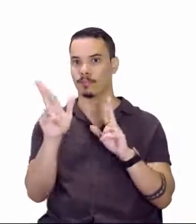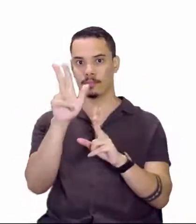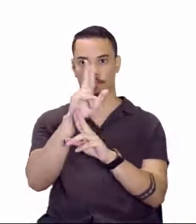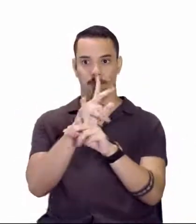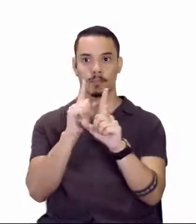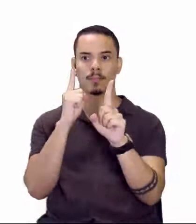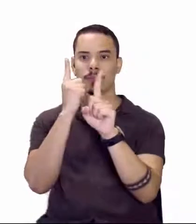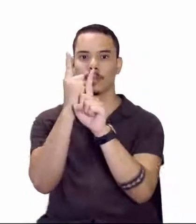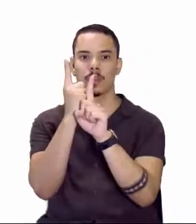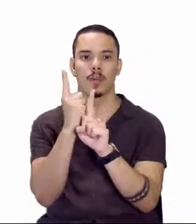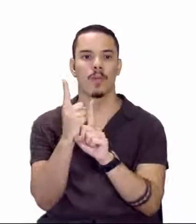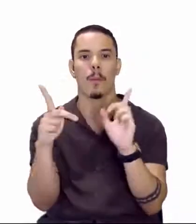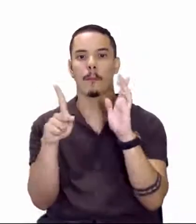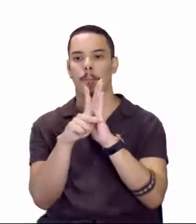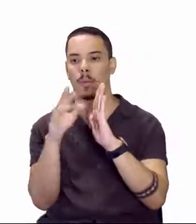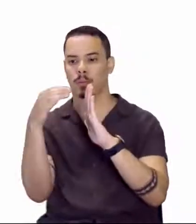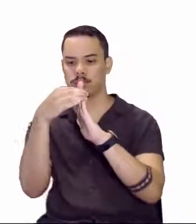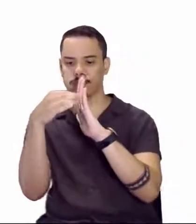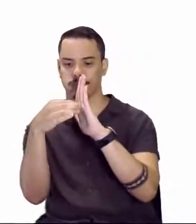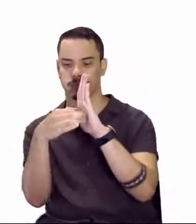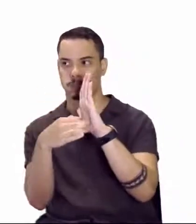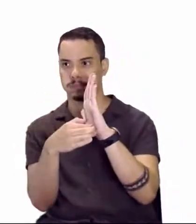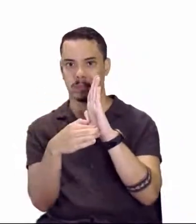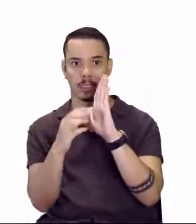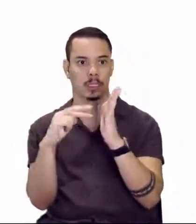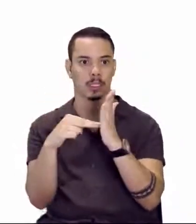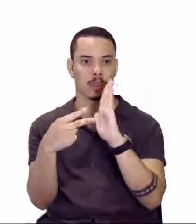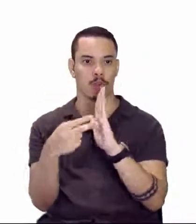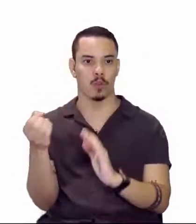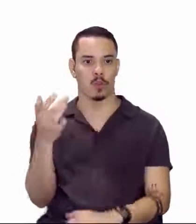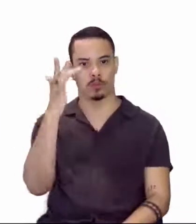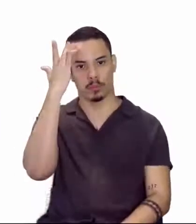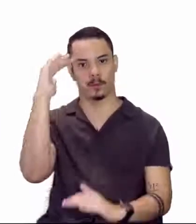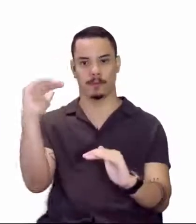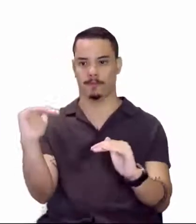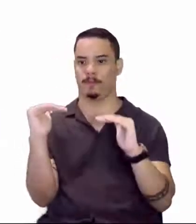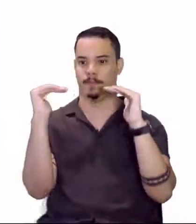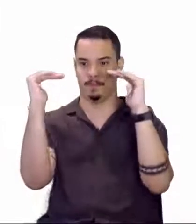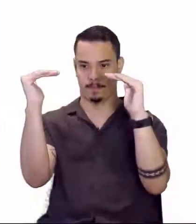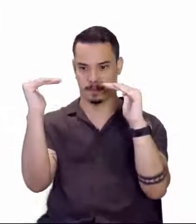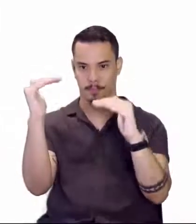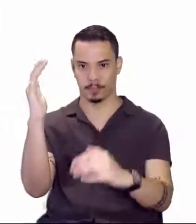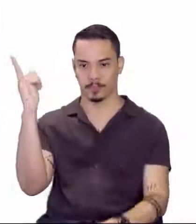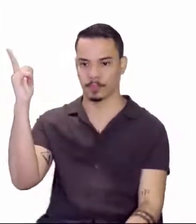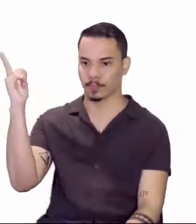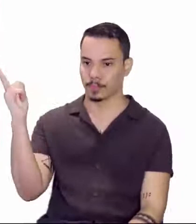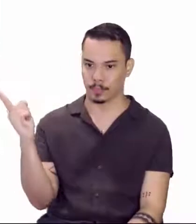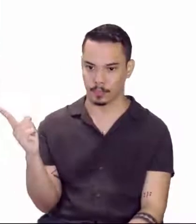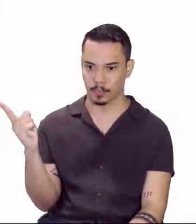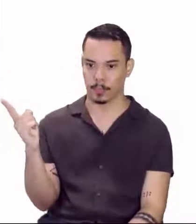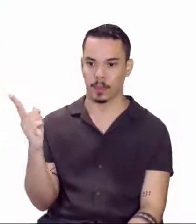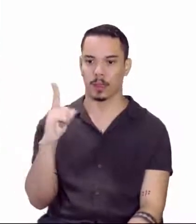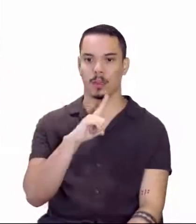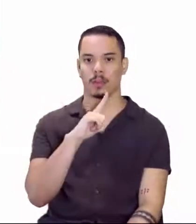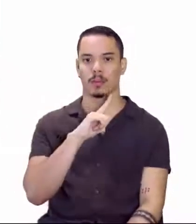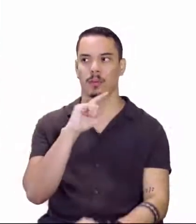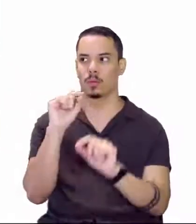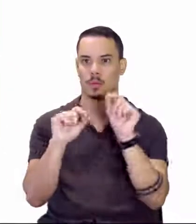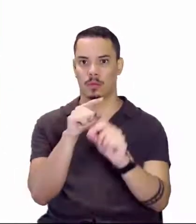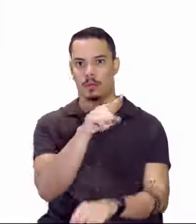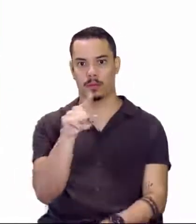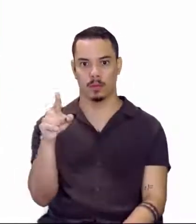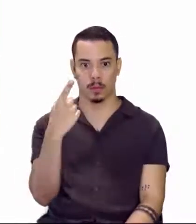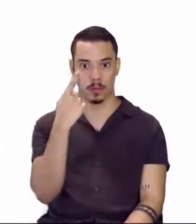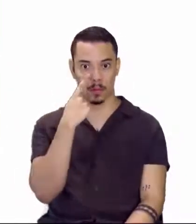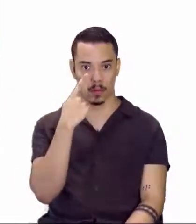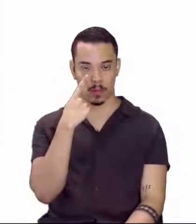identificam algumas propriedades que os gases nobres apresentam, tá bom? Nós temos aí, só para você ver,